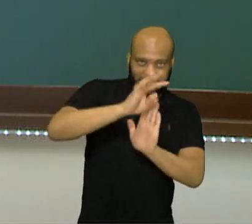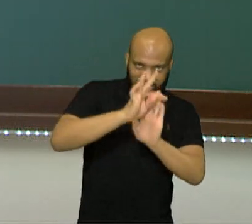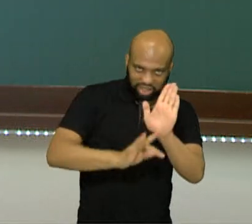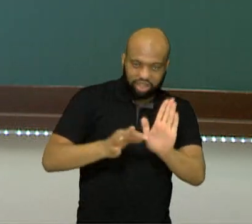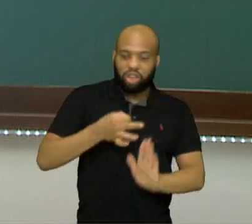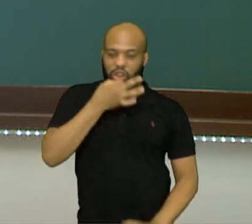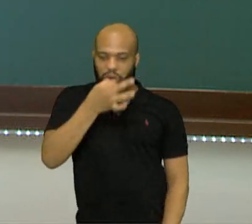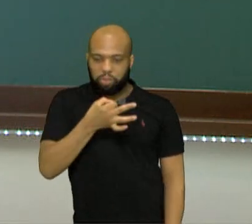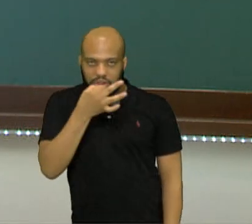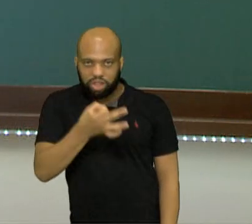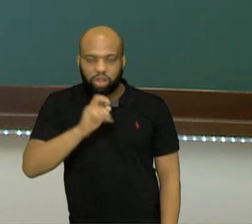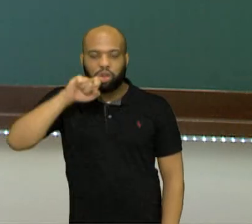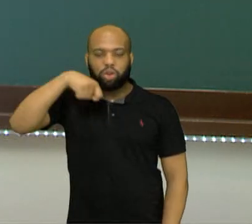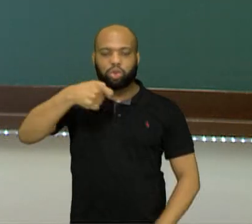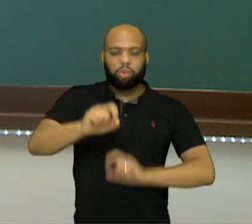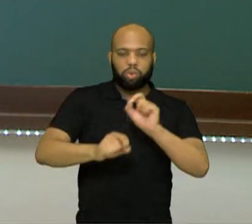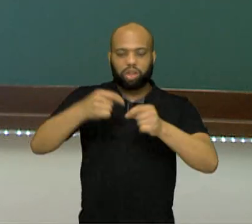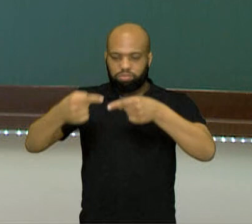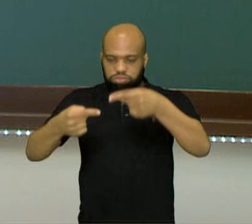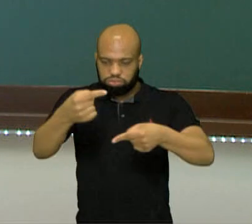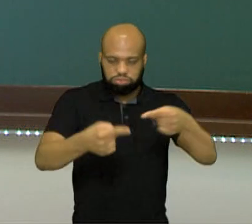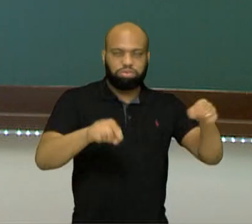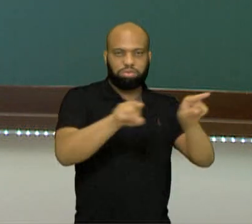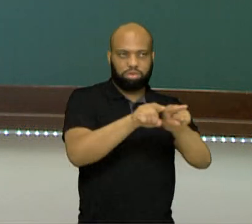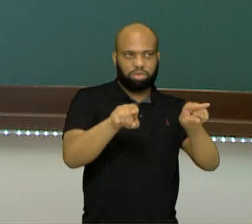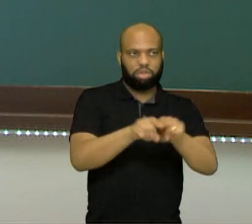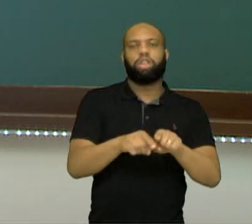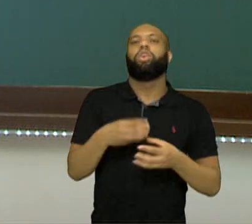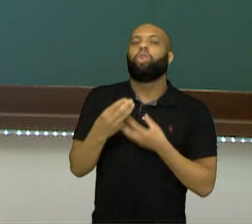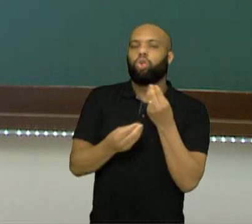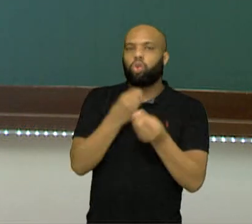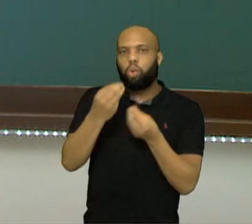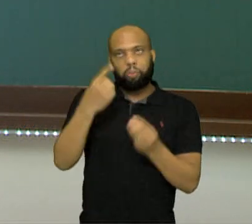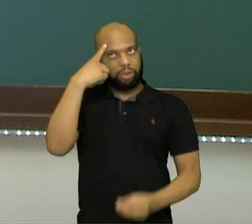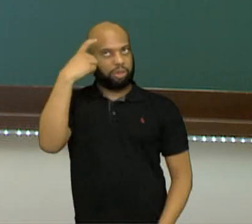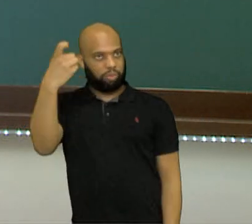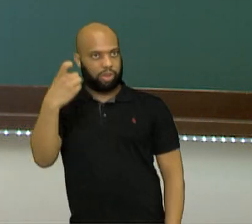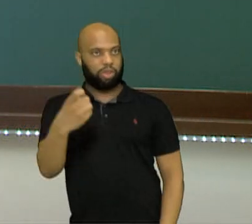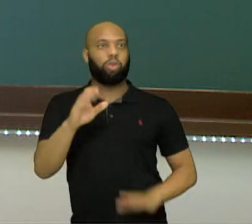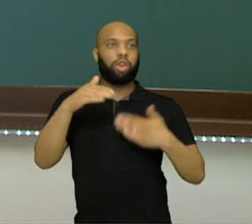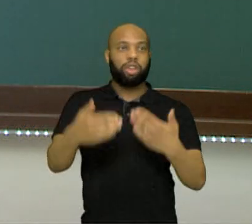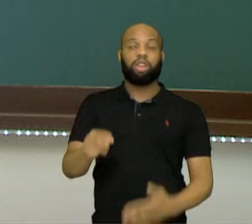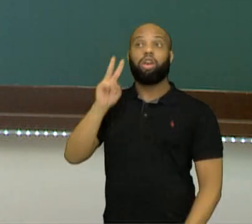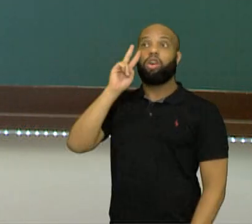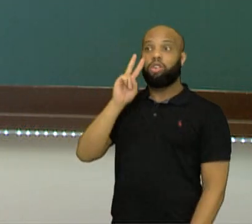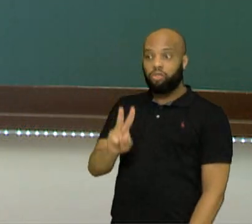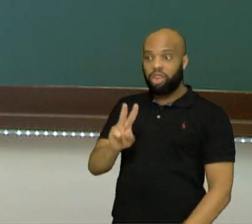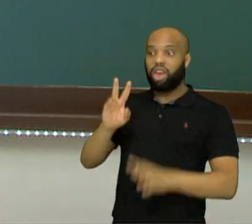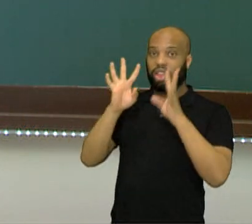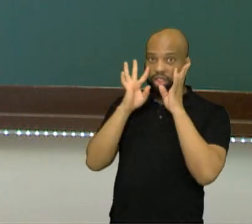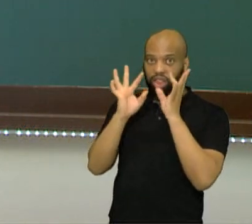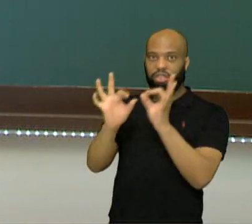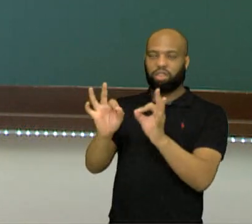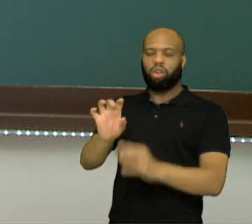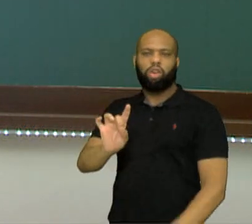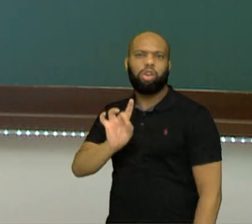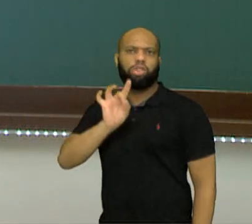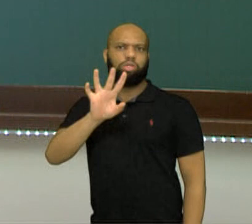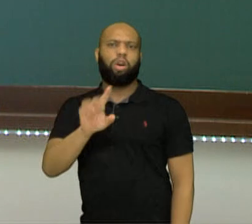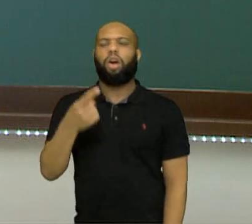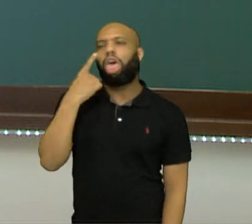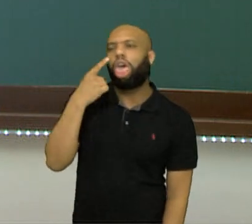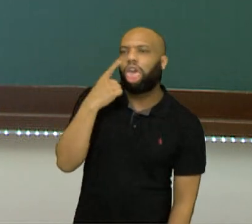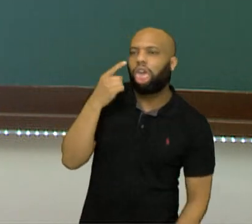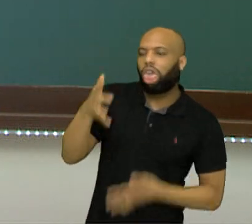em relação ao que está sendo discutido, a essa ideia? Então, ouvintes atentos que escutam não só com os ouvidos,